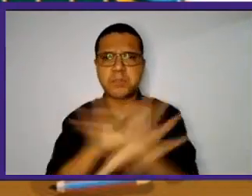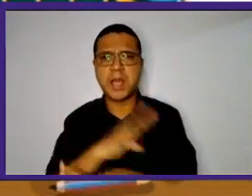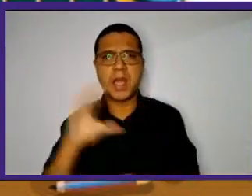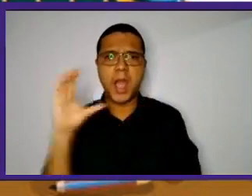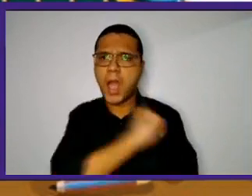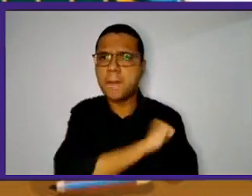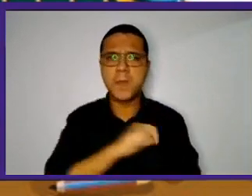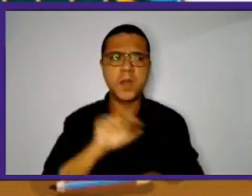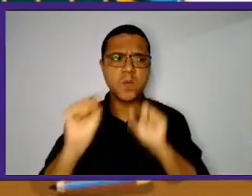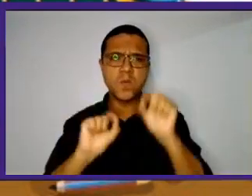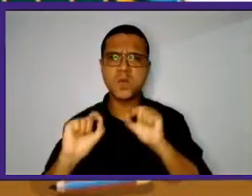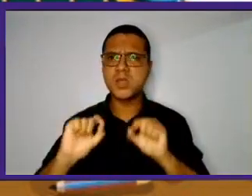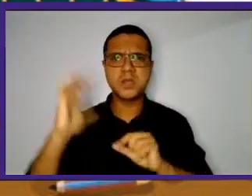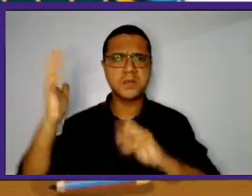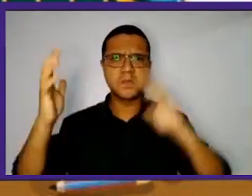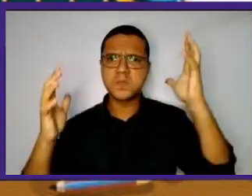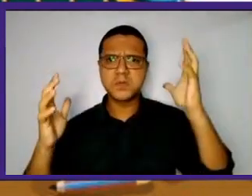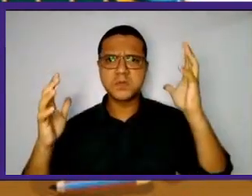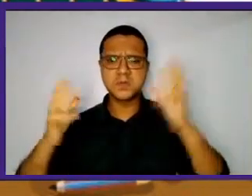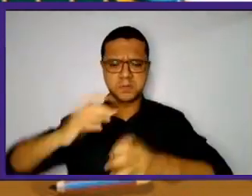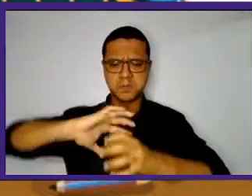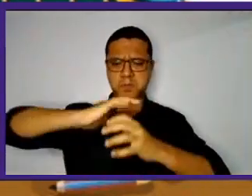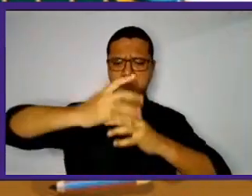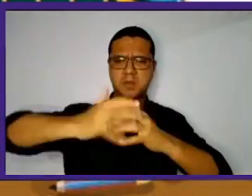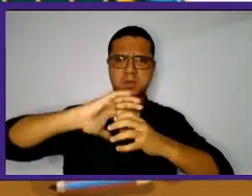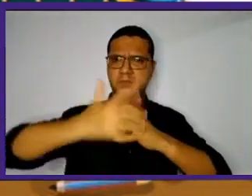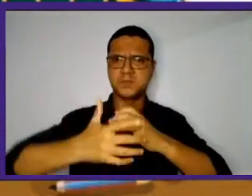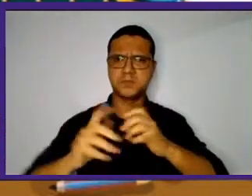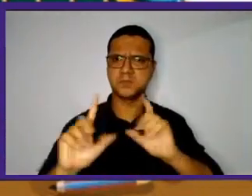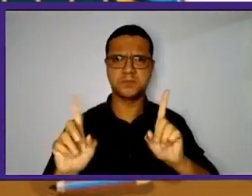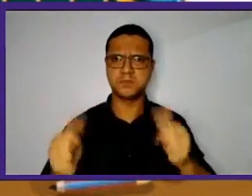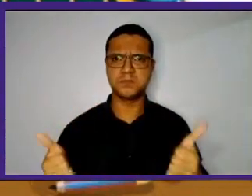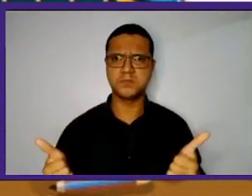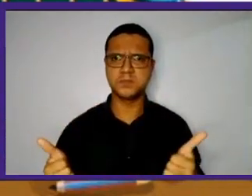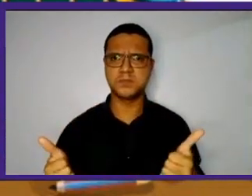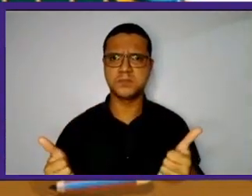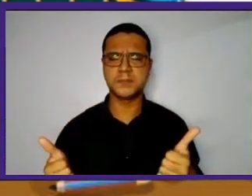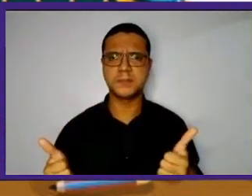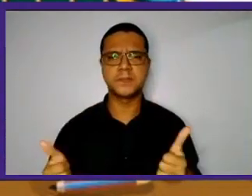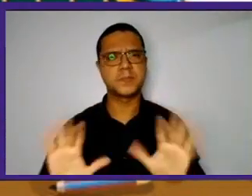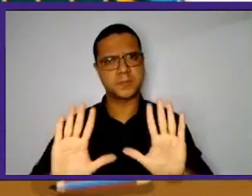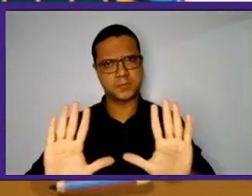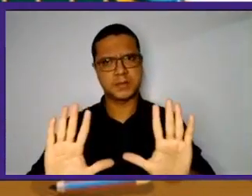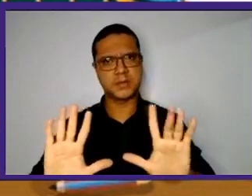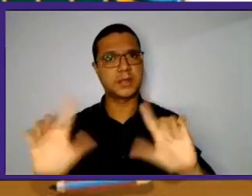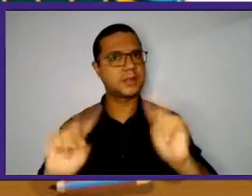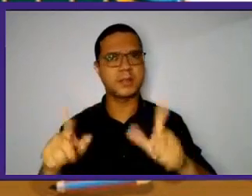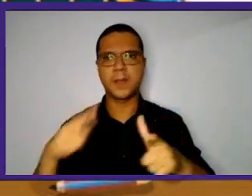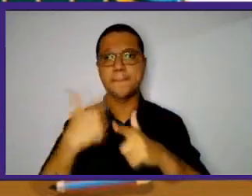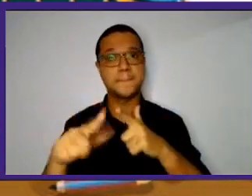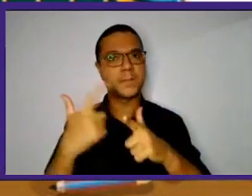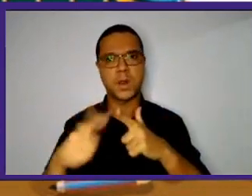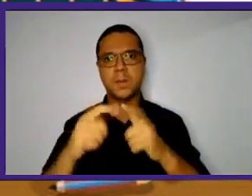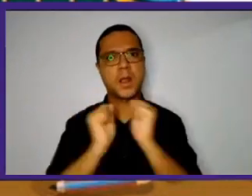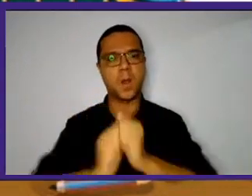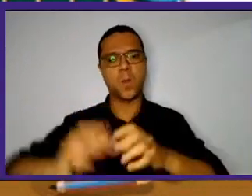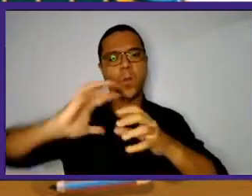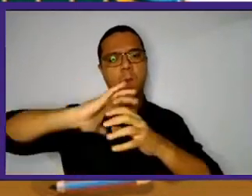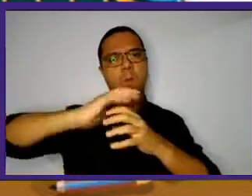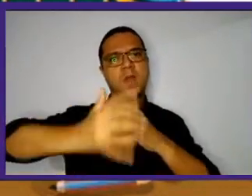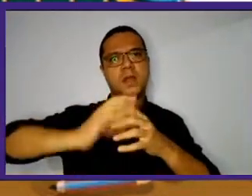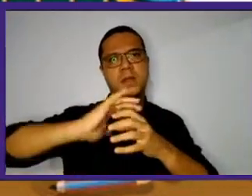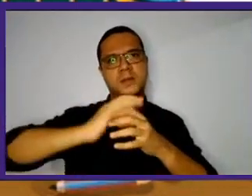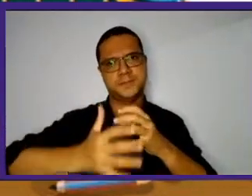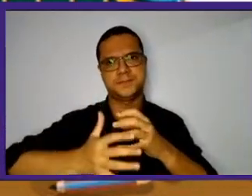está acontecendo? A camada de ozônio não está dando conta do recado? Não é bem assim. O problema não é com a camada